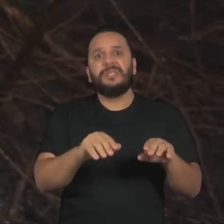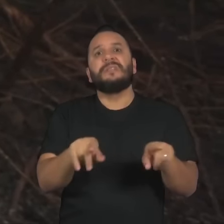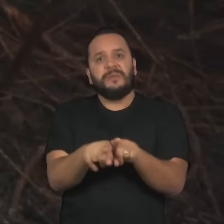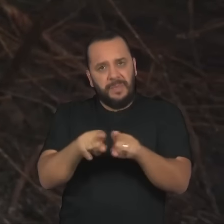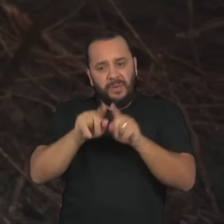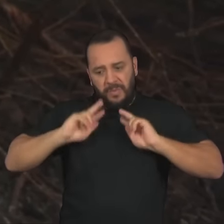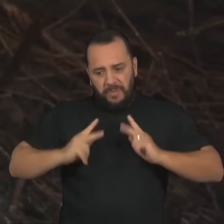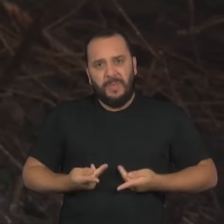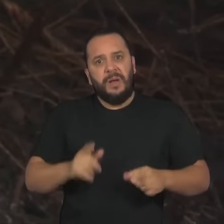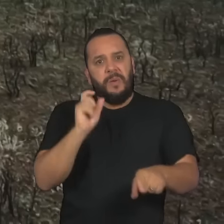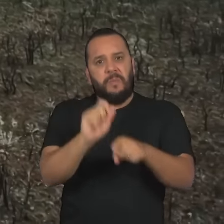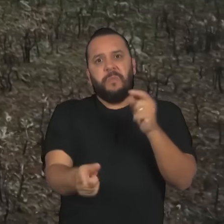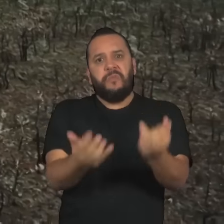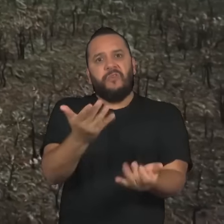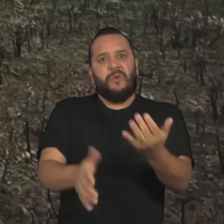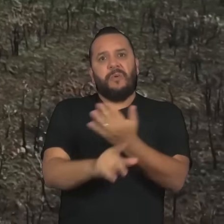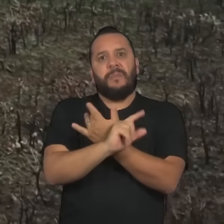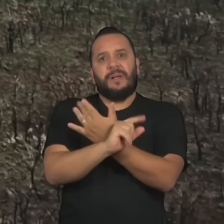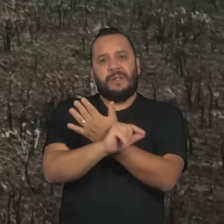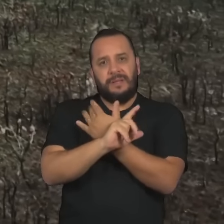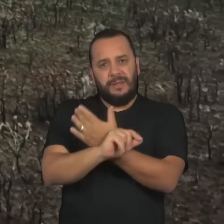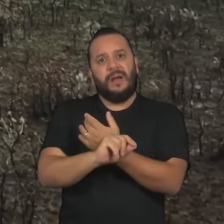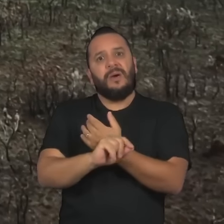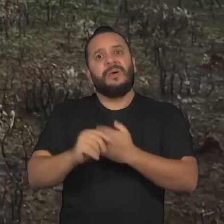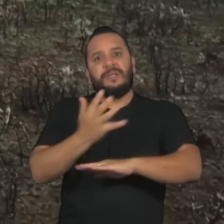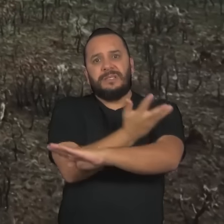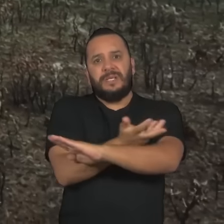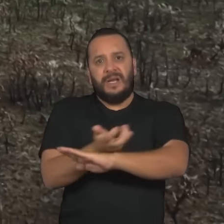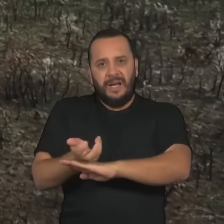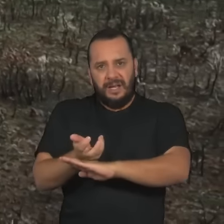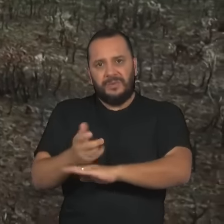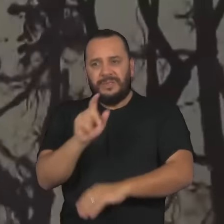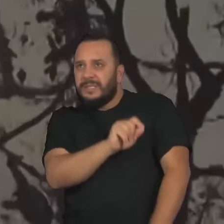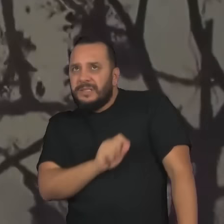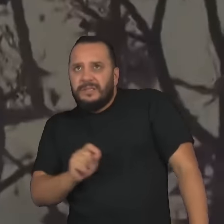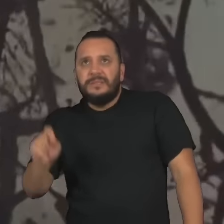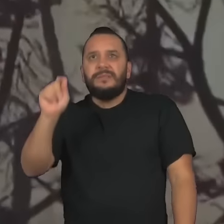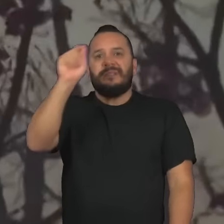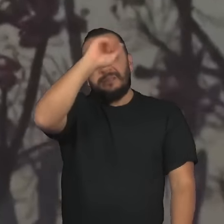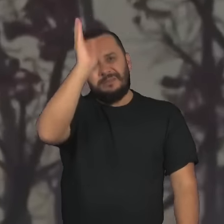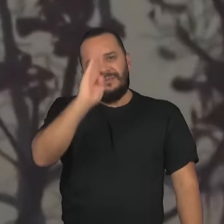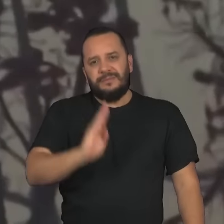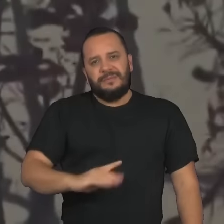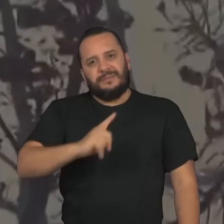volta o fogo ao Pantanal, Cerrado e outros biomas.